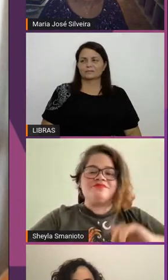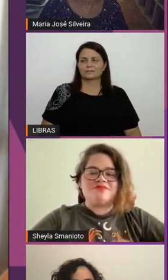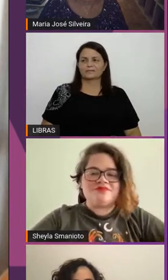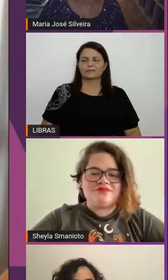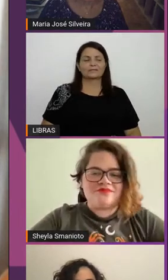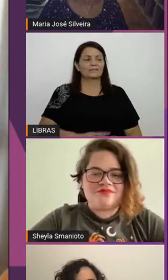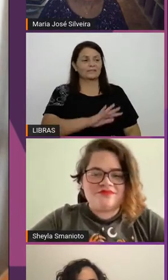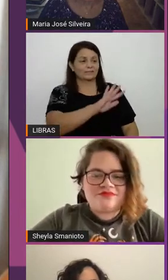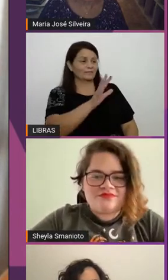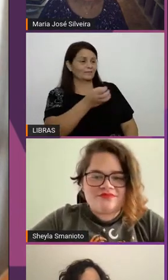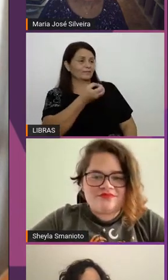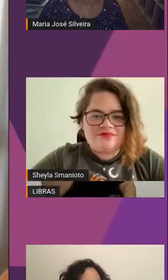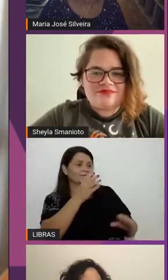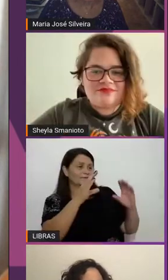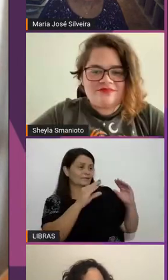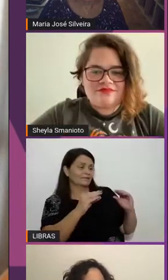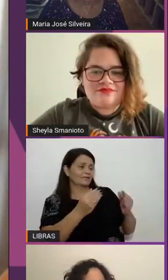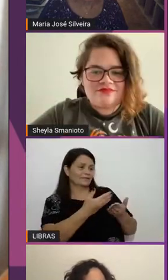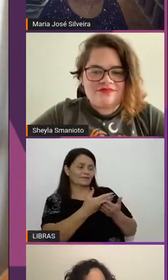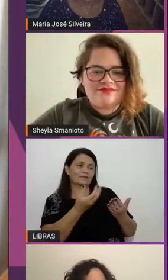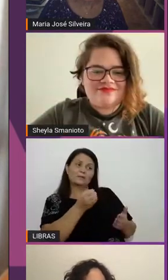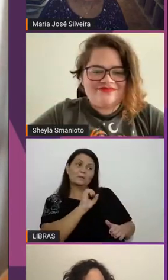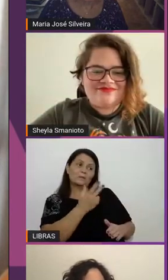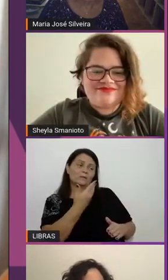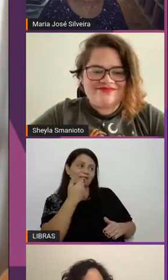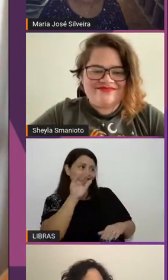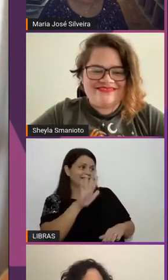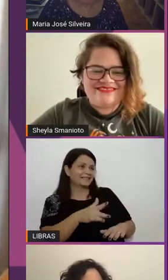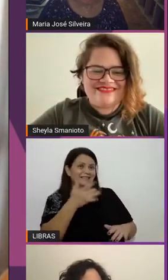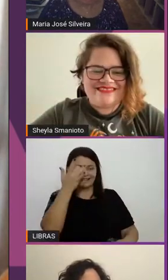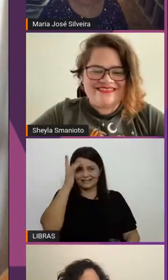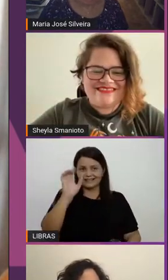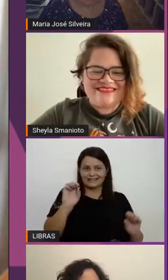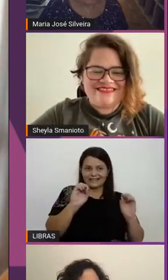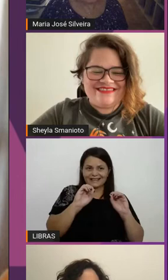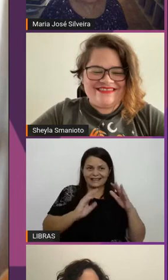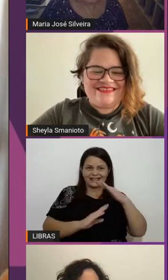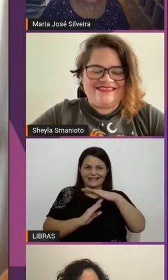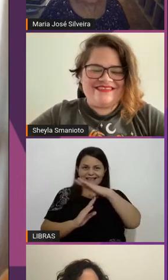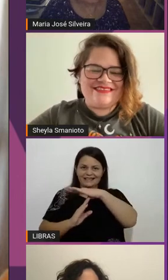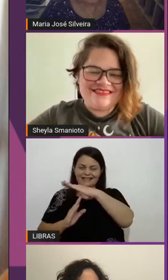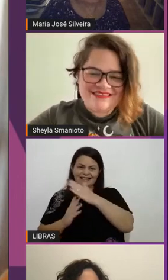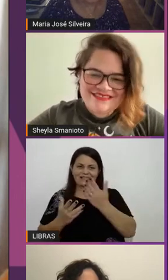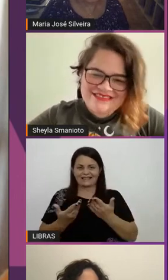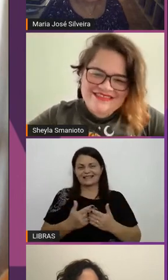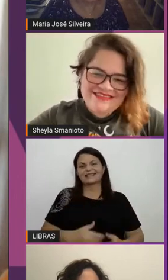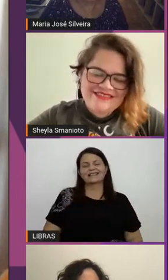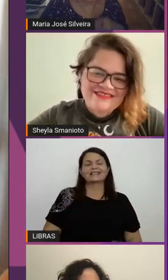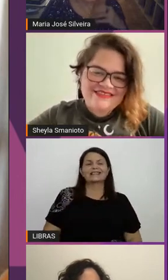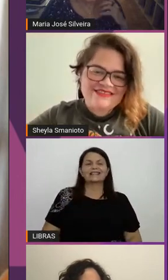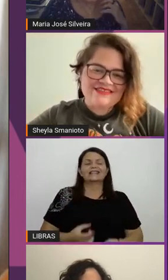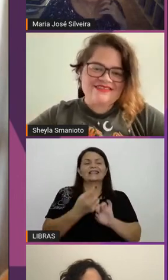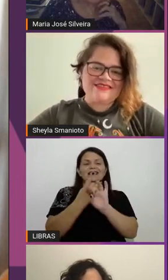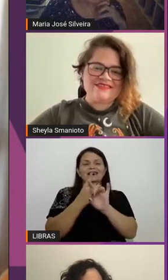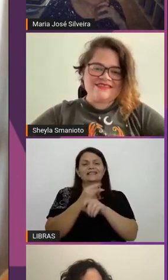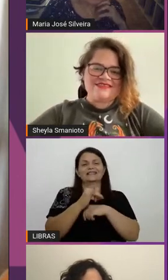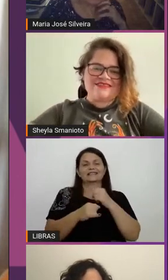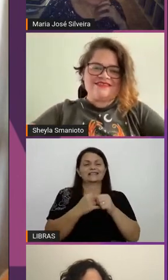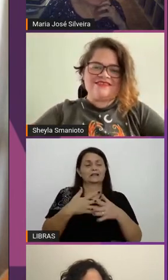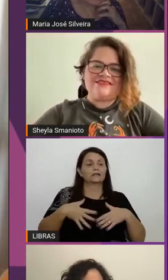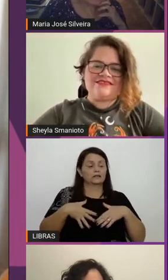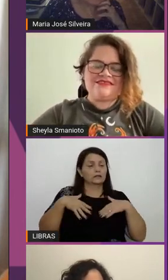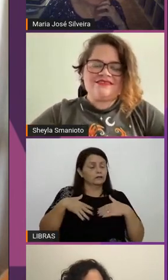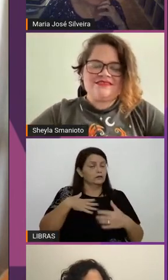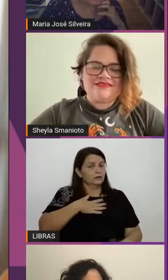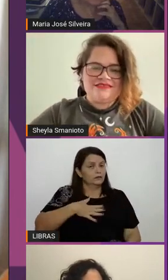é bom gente boa noite e boa tarde boa noite a gente está no limite aqui na transição é uma alegria